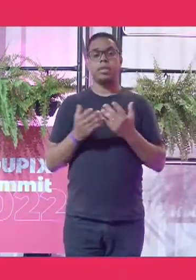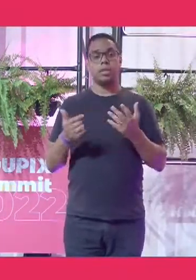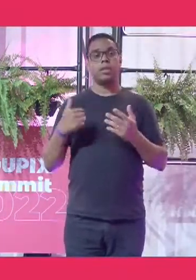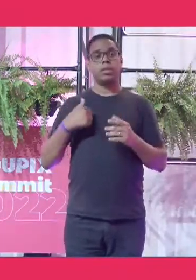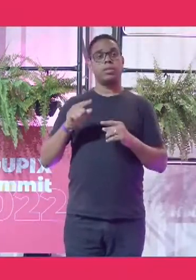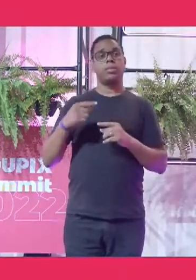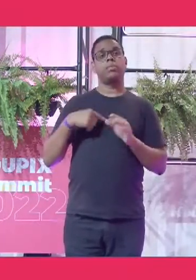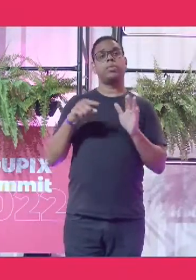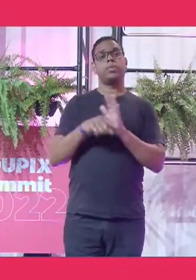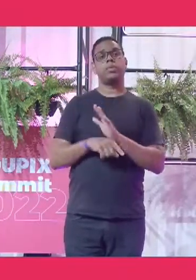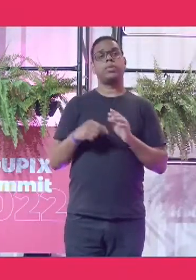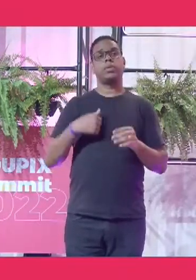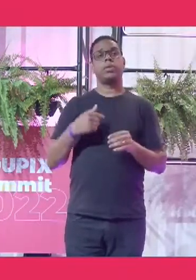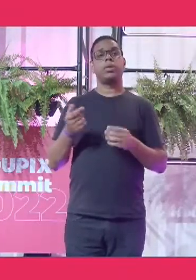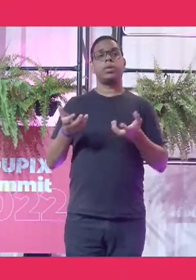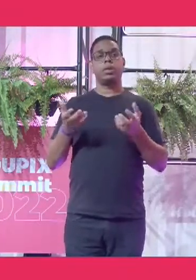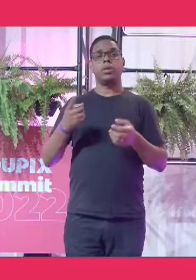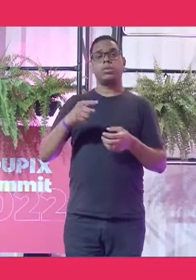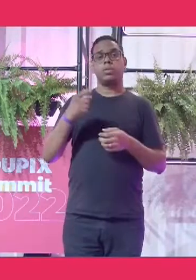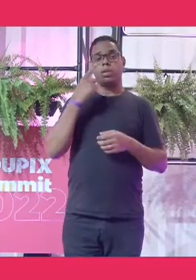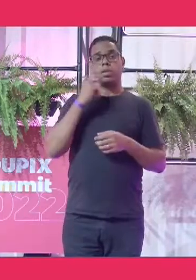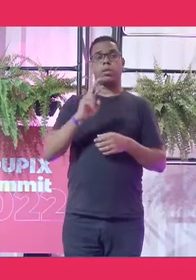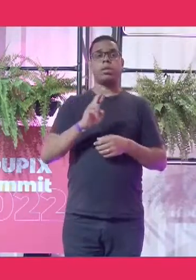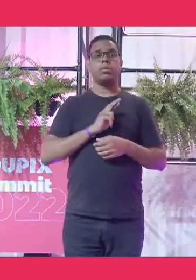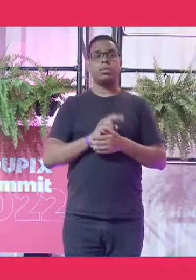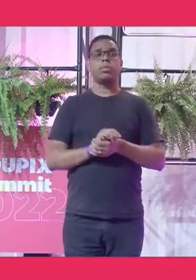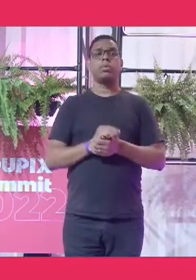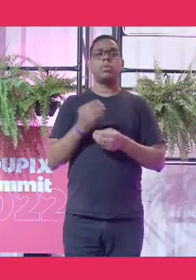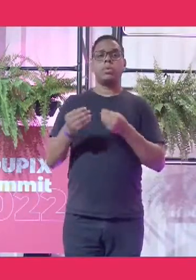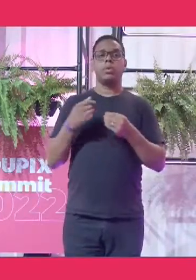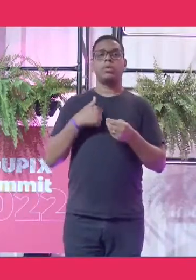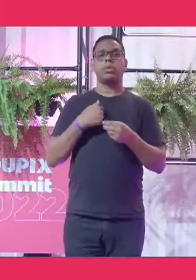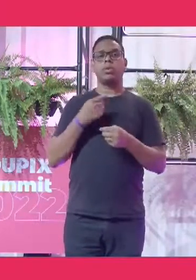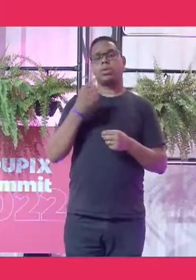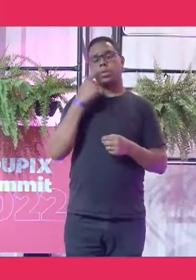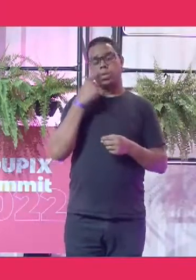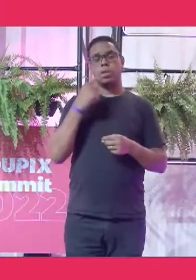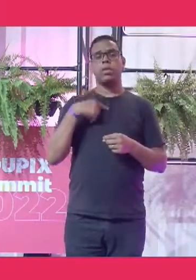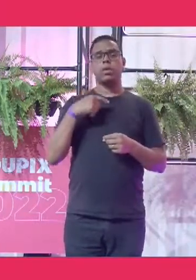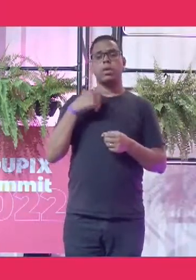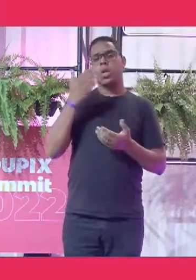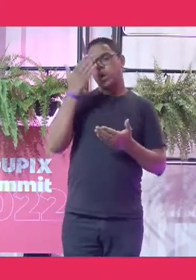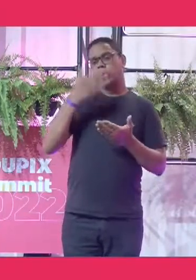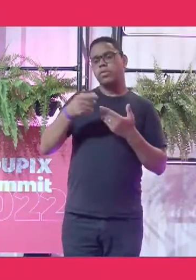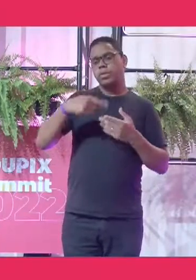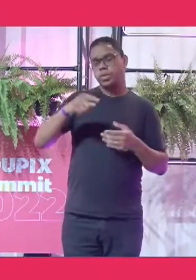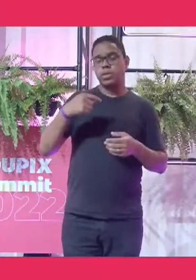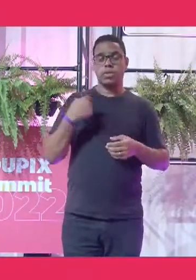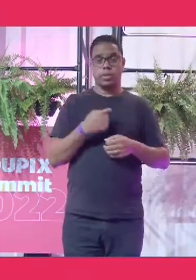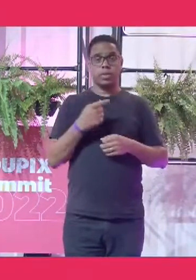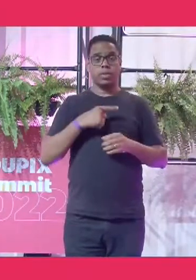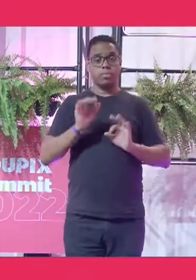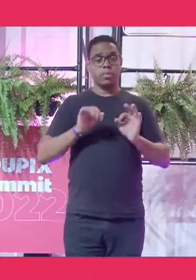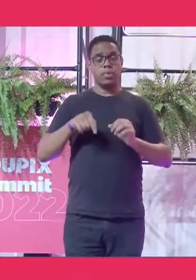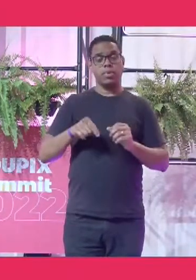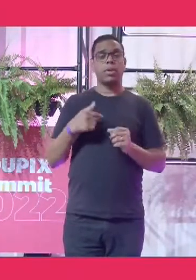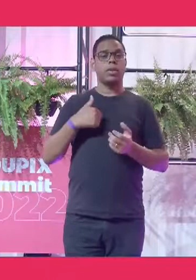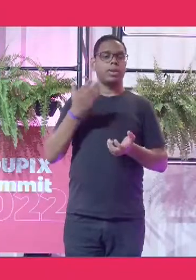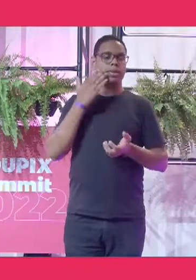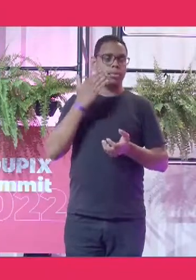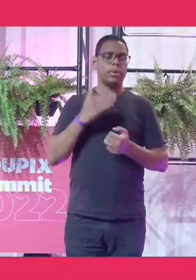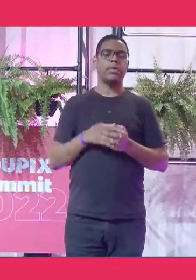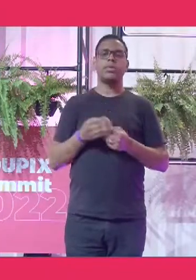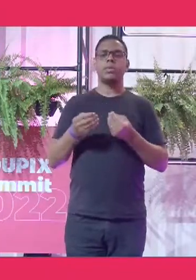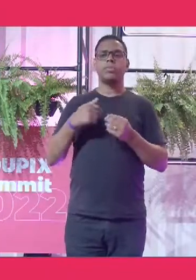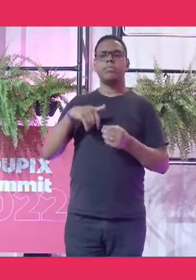minha próxima pergunta, que eu adoraria que vocês respondessem no auge do círculo de confiança que nós construímos aqui, porque eu queria saber realmente